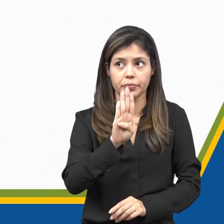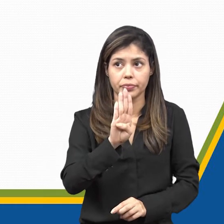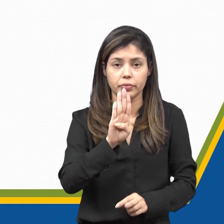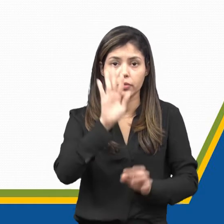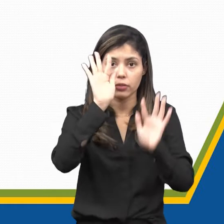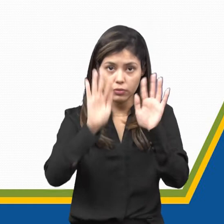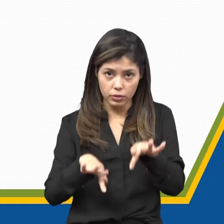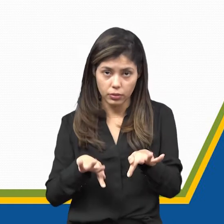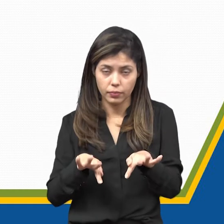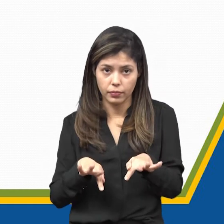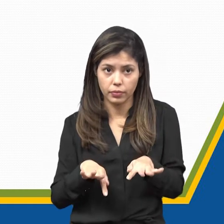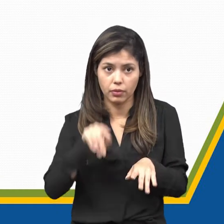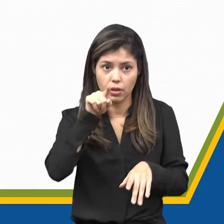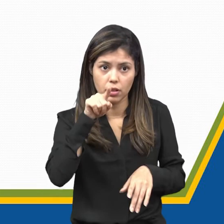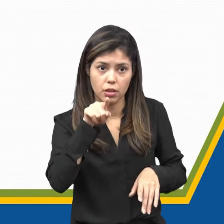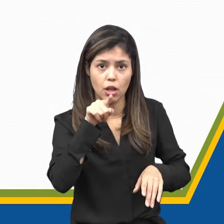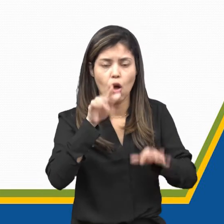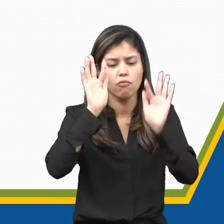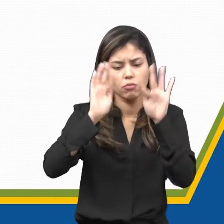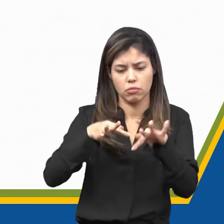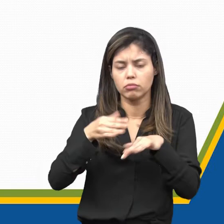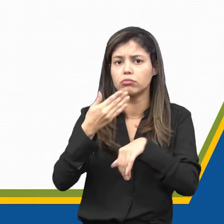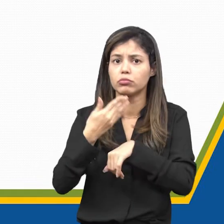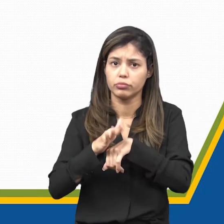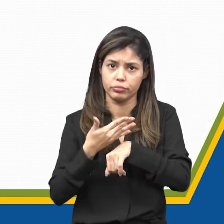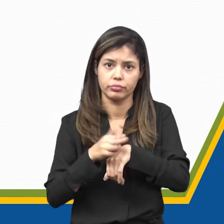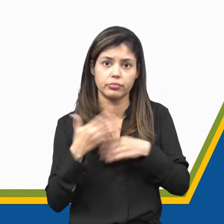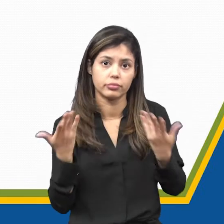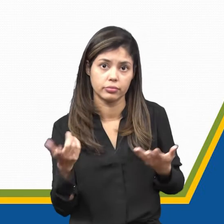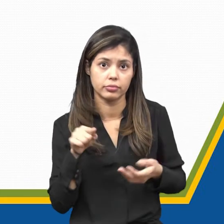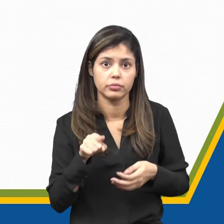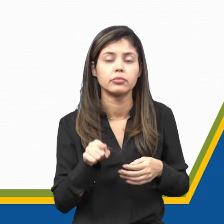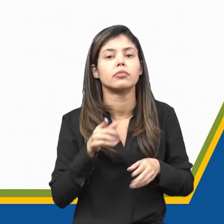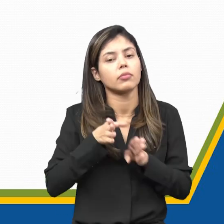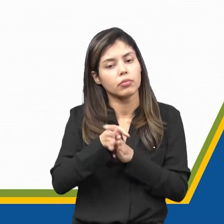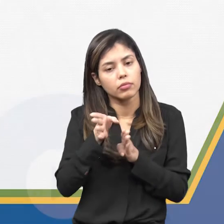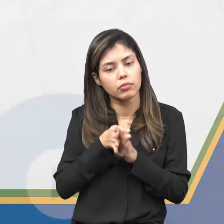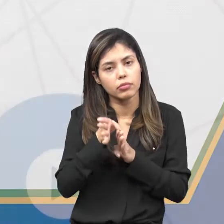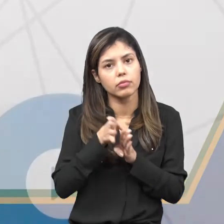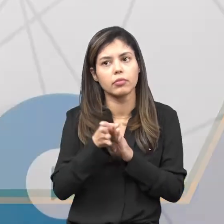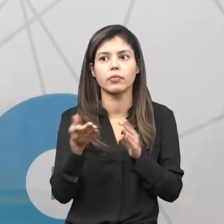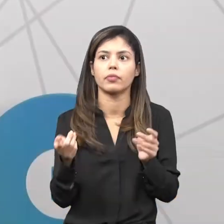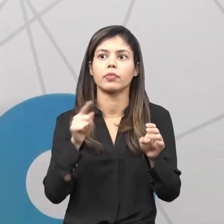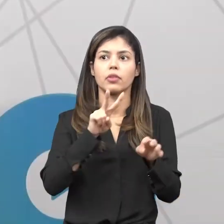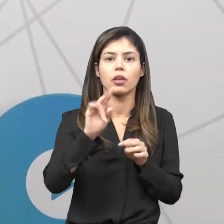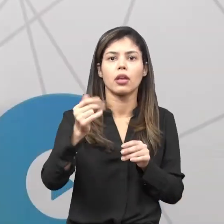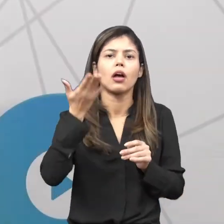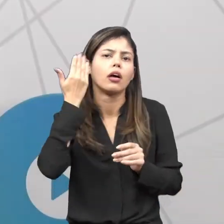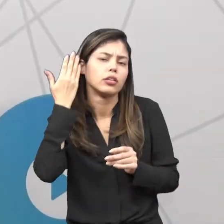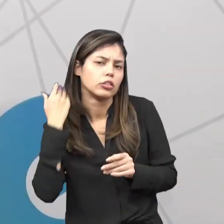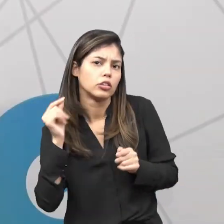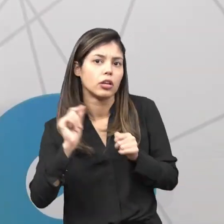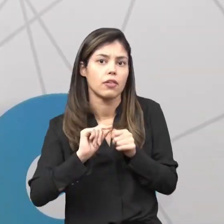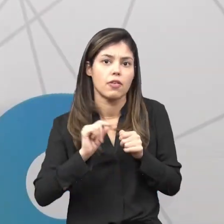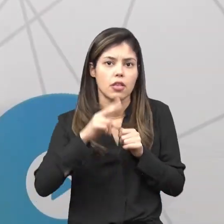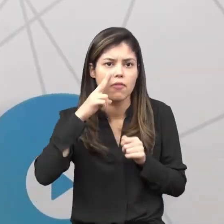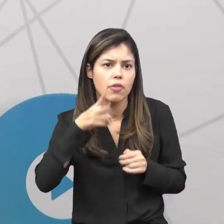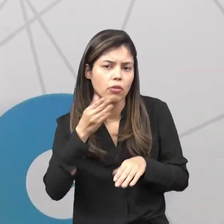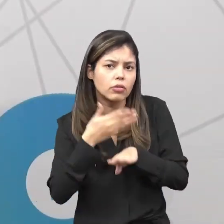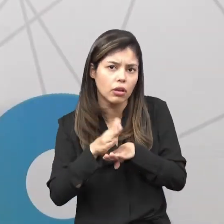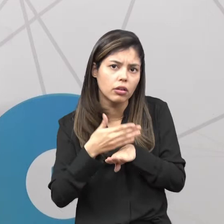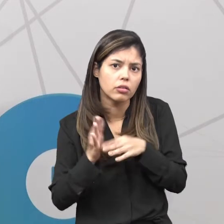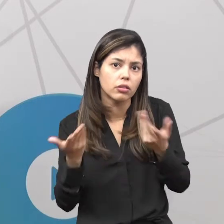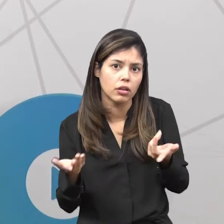ponto final. Ali é o final do teste dele. Tá? Aconselha-se a que antes de você vir a fazer o